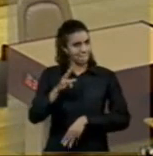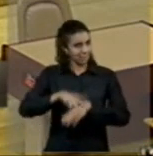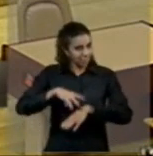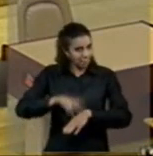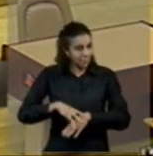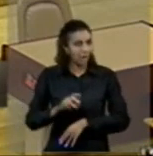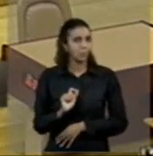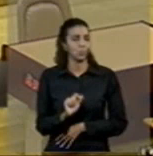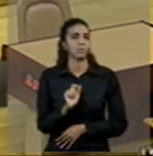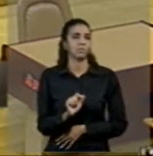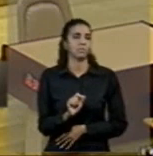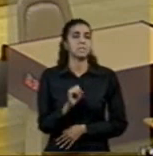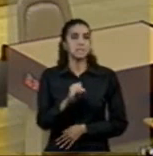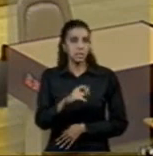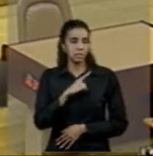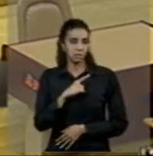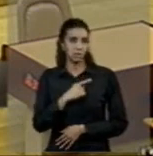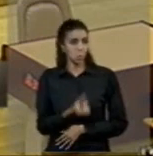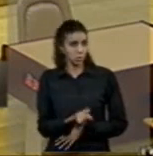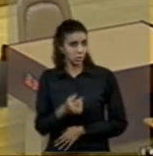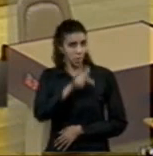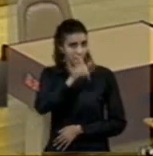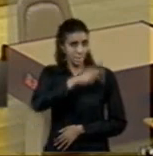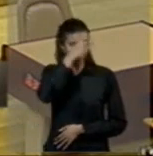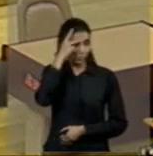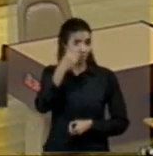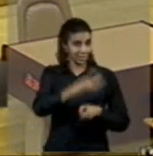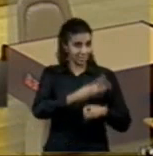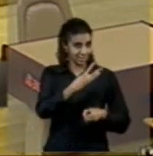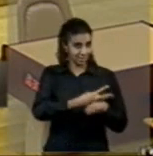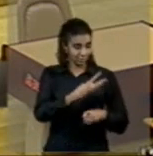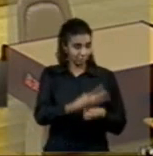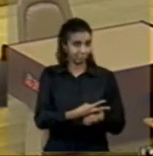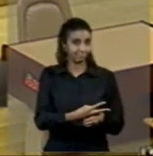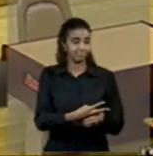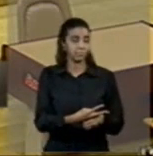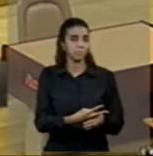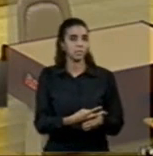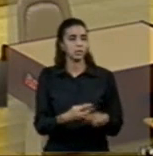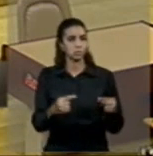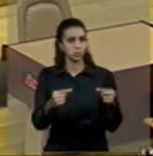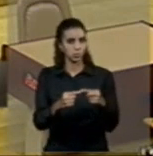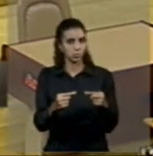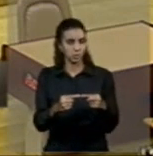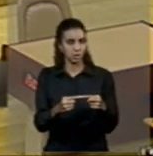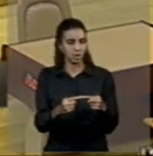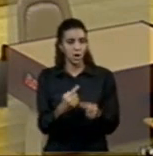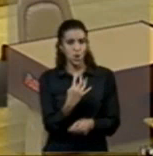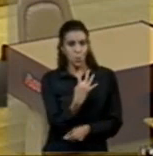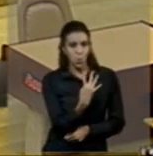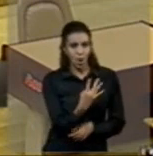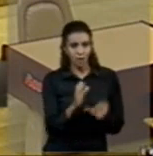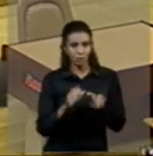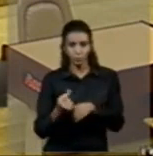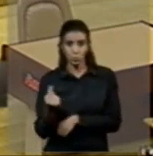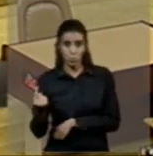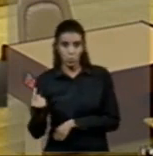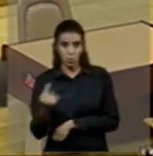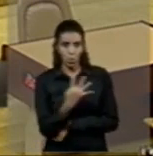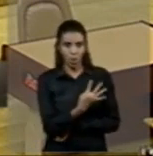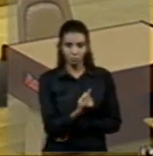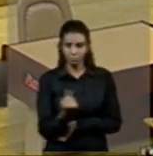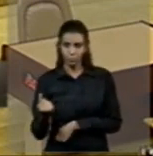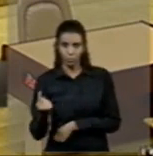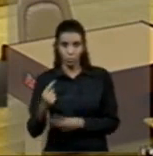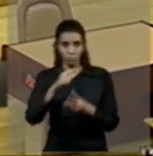se tem um número de trabalhadores terceirizados que corresponde à relação de 4 para 1 efetivo,